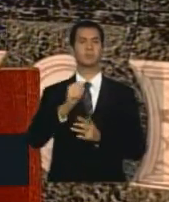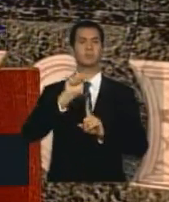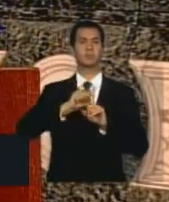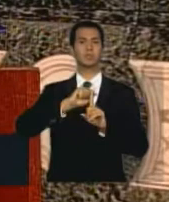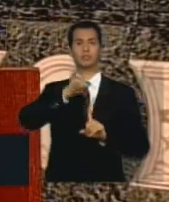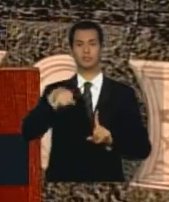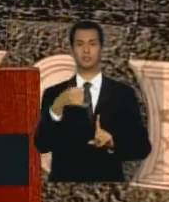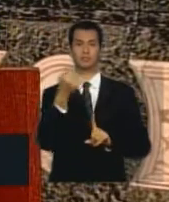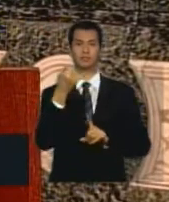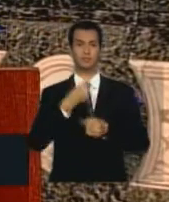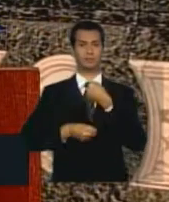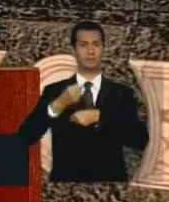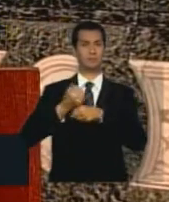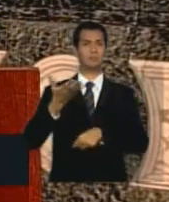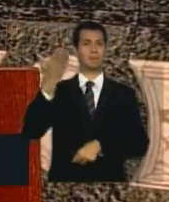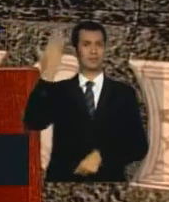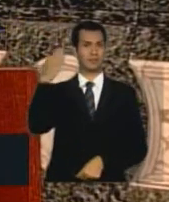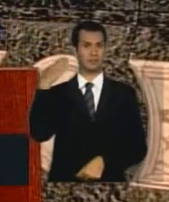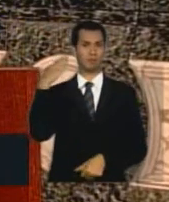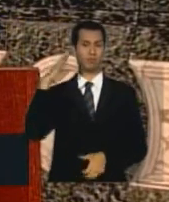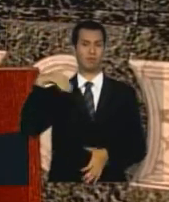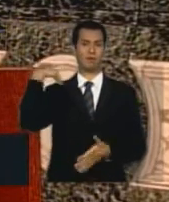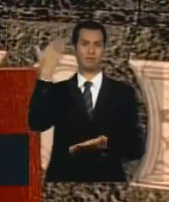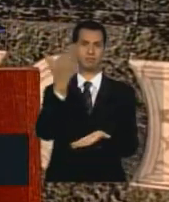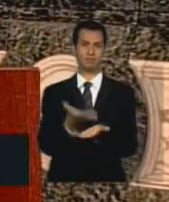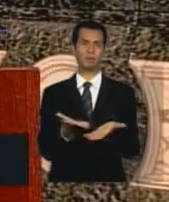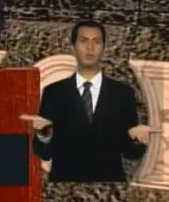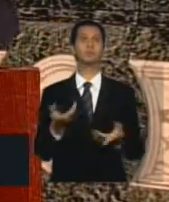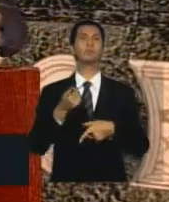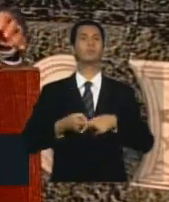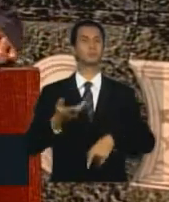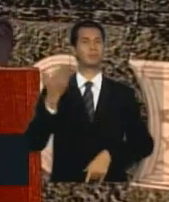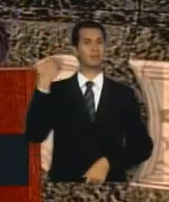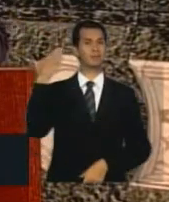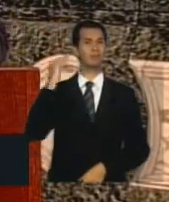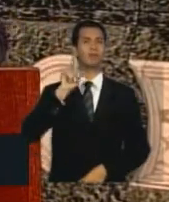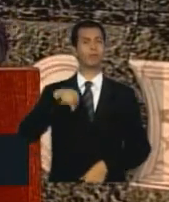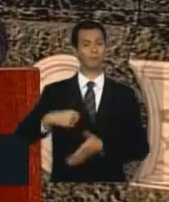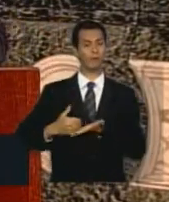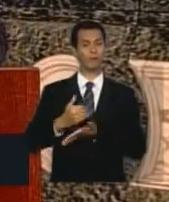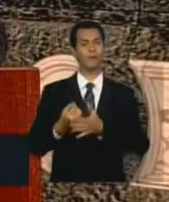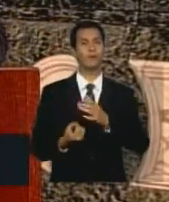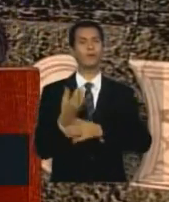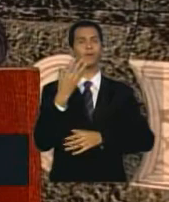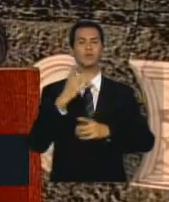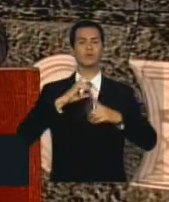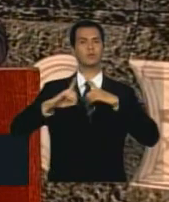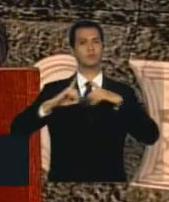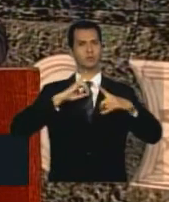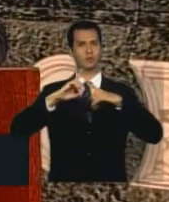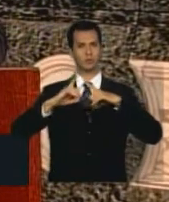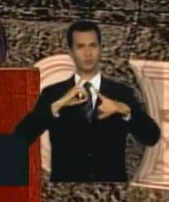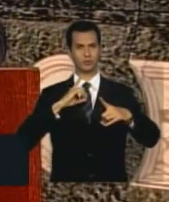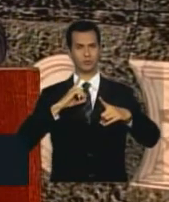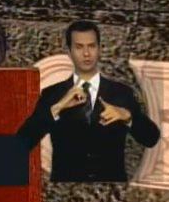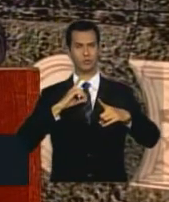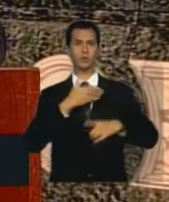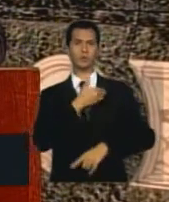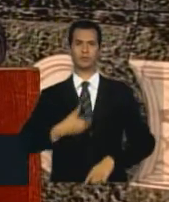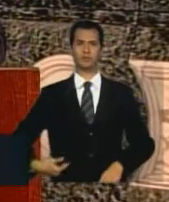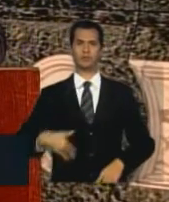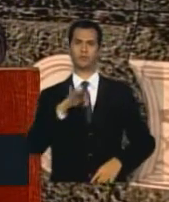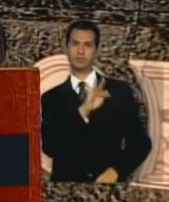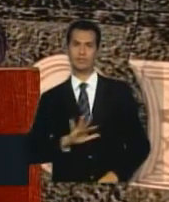passado, quando nós começamos a fazer essa discussão, esse diálogo com a União Federal.